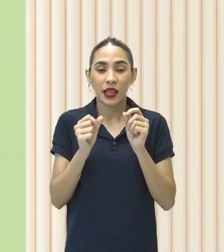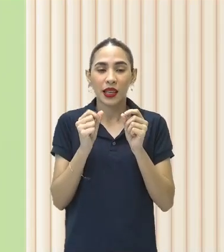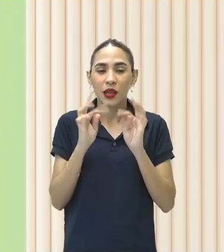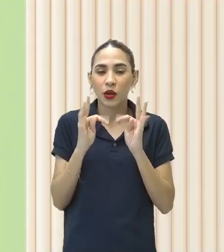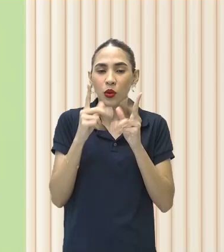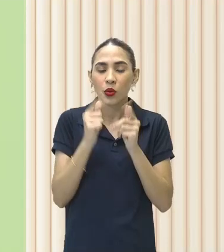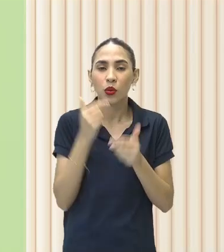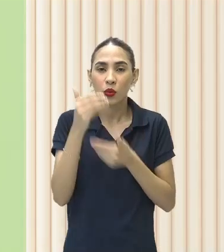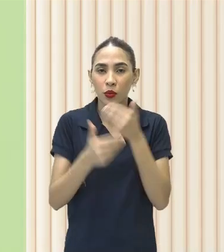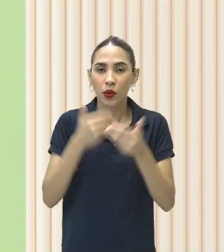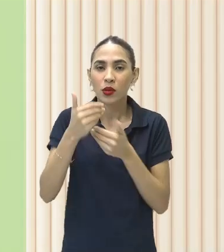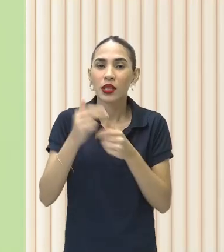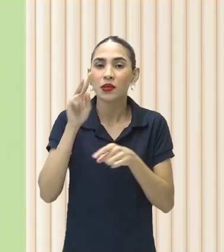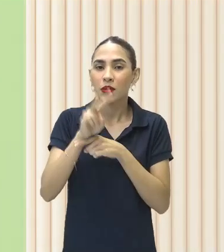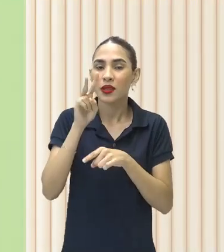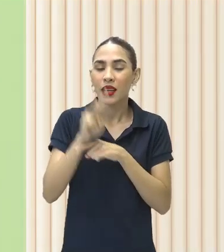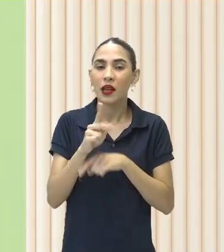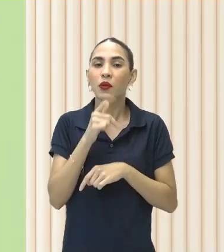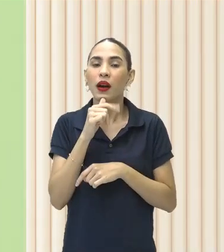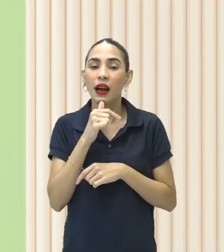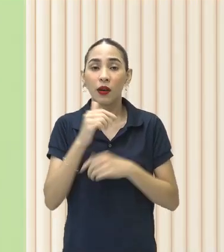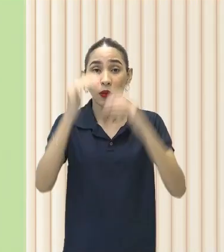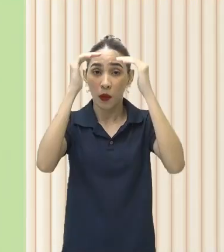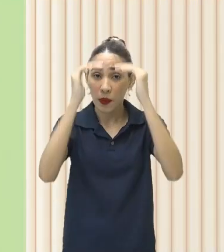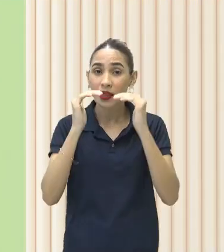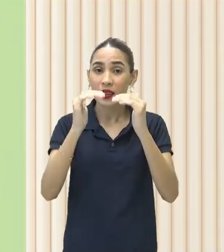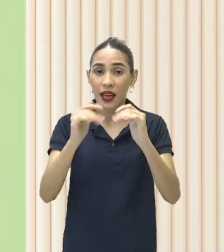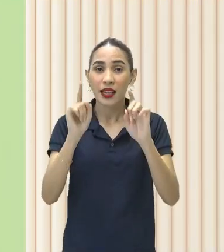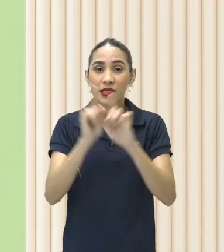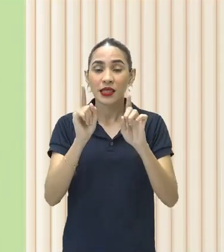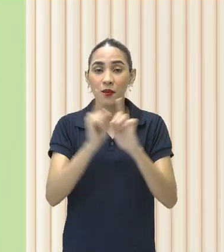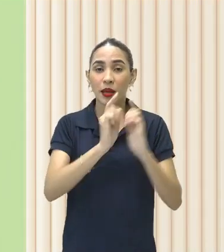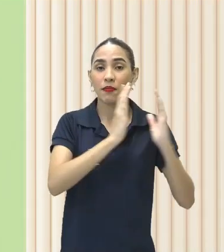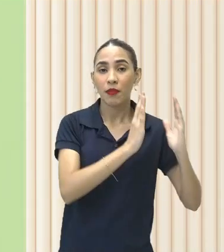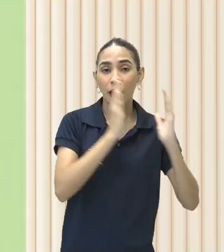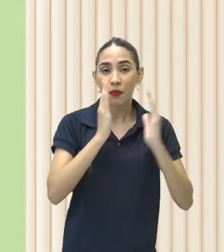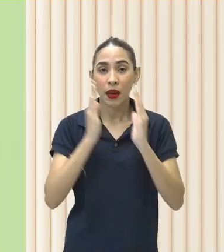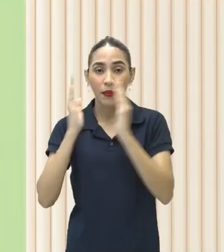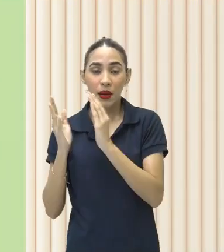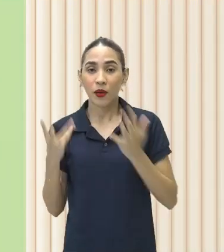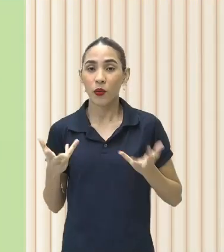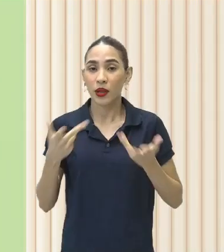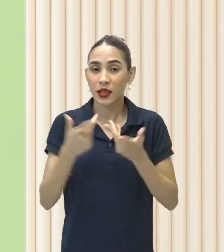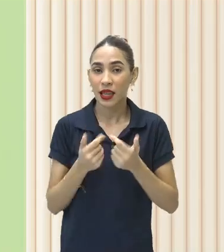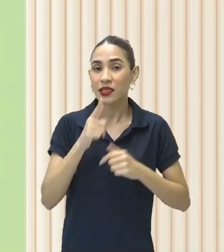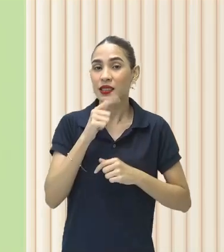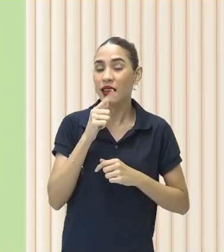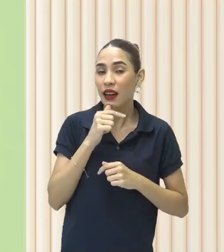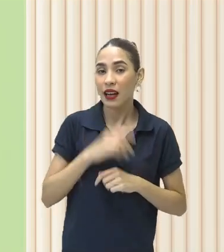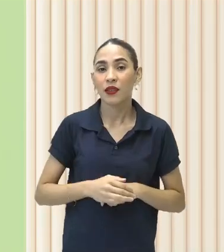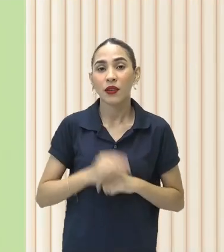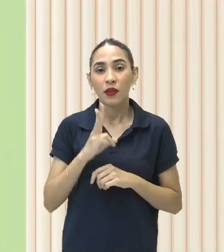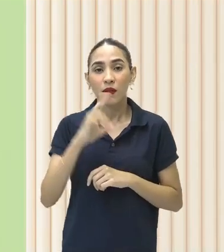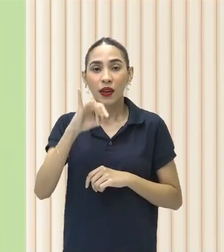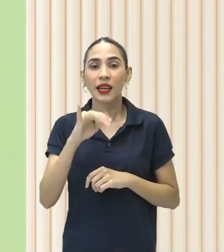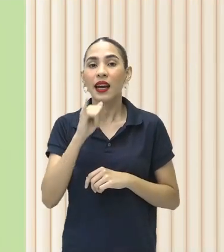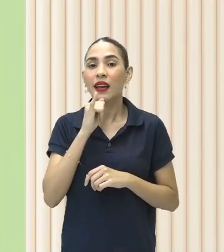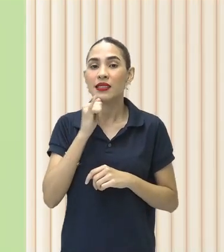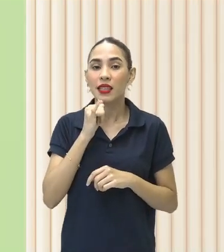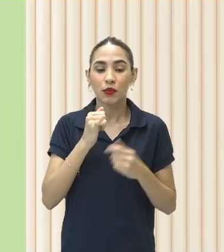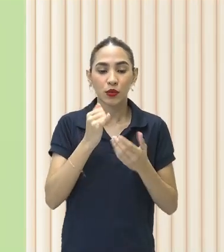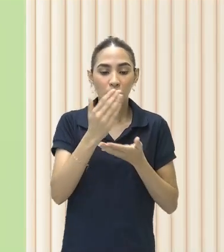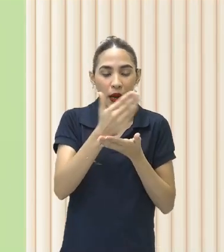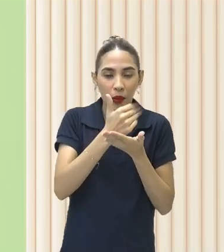esse processo de tratamento obedece aos parâmetros de qualidade da água. Quando vai ele reter os